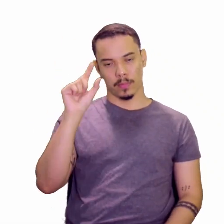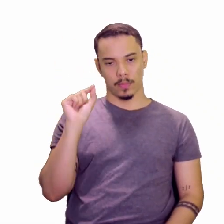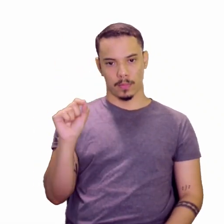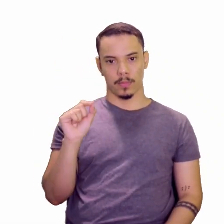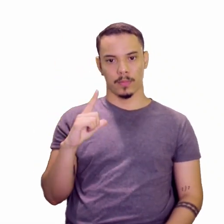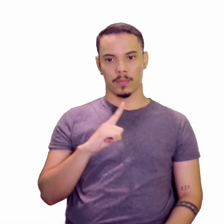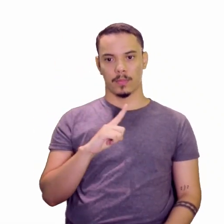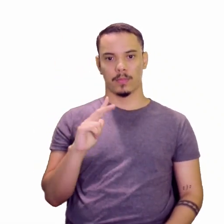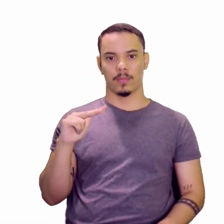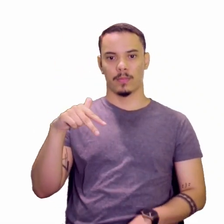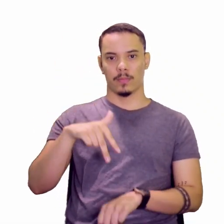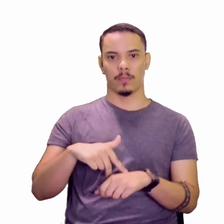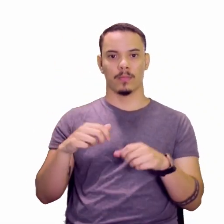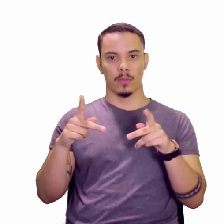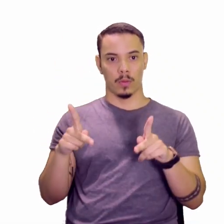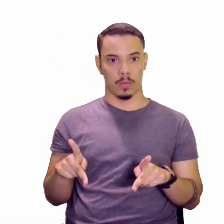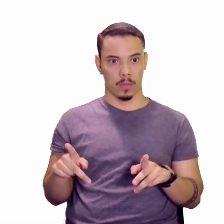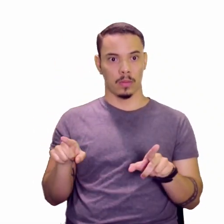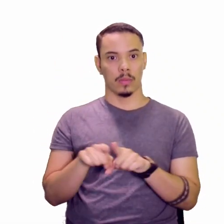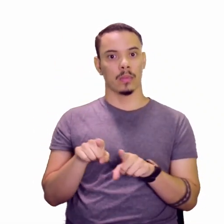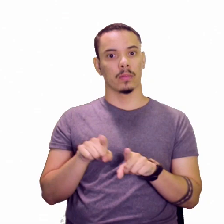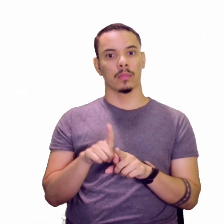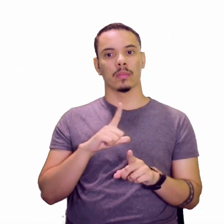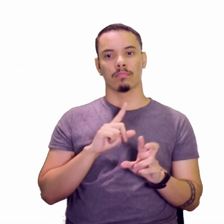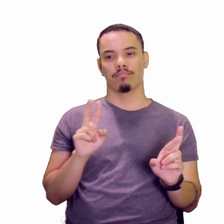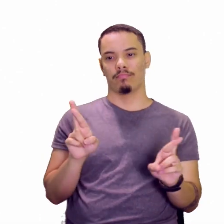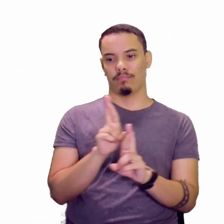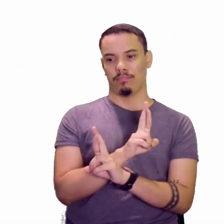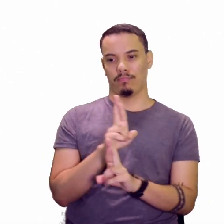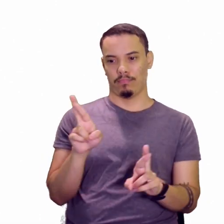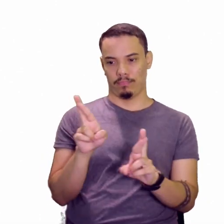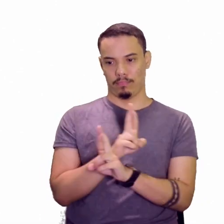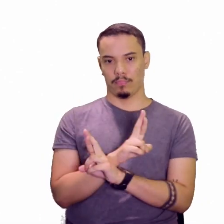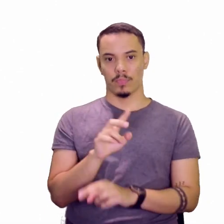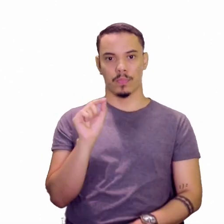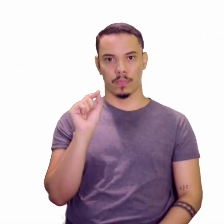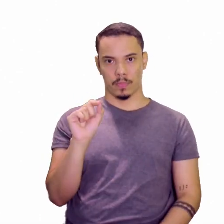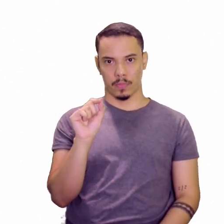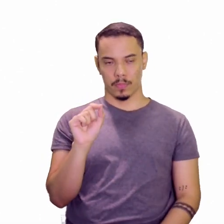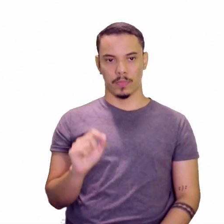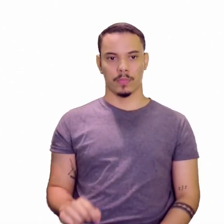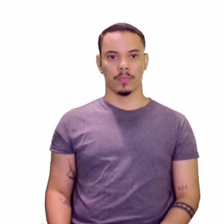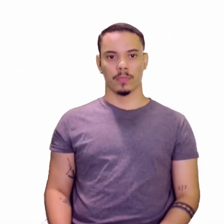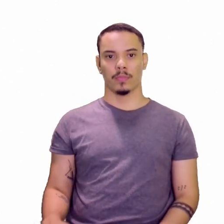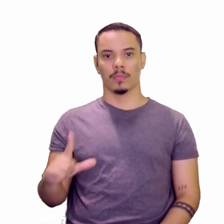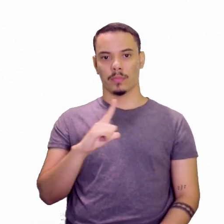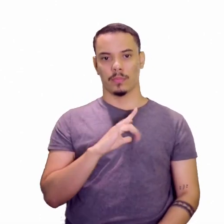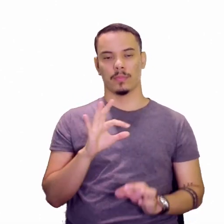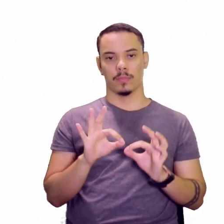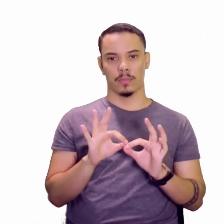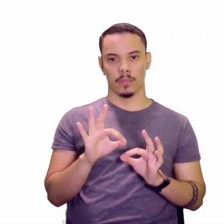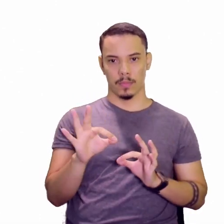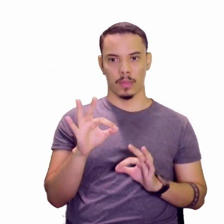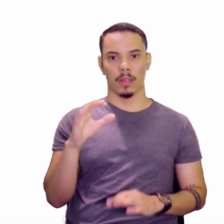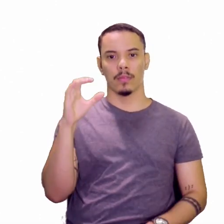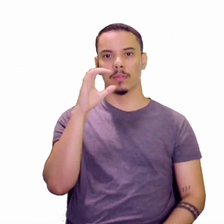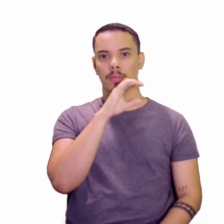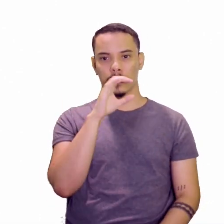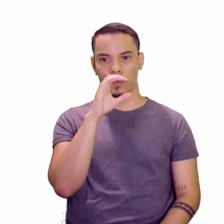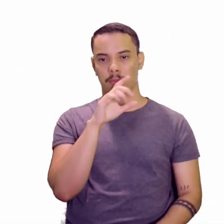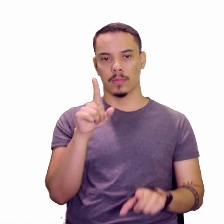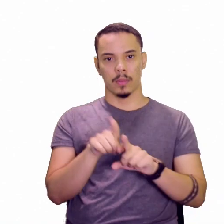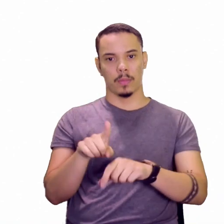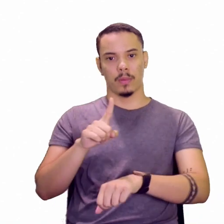ali um posicionamento, né? A gente tem essa relação aqui também, né, Décio? Olha só, ó. Distância, velocidade